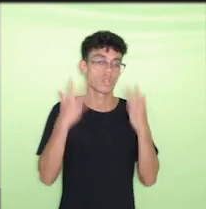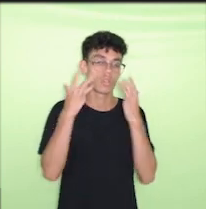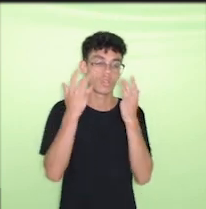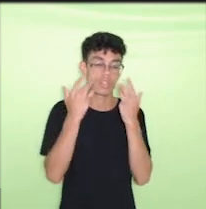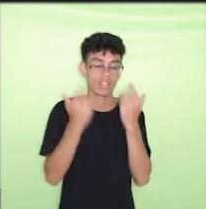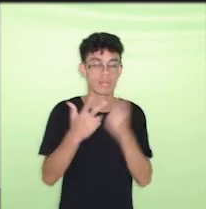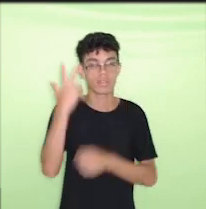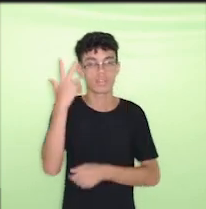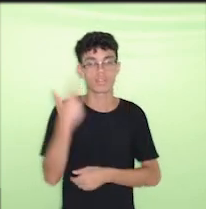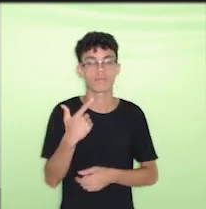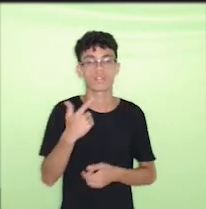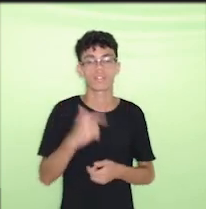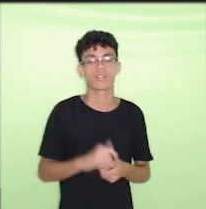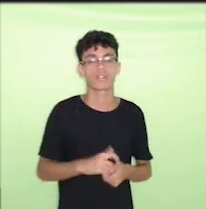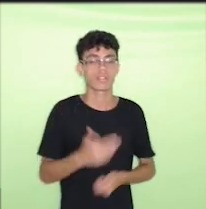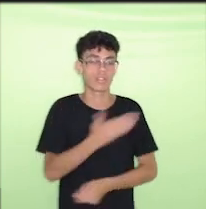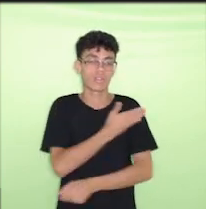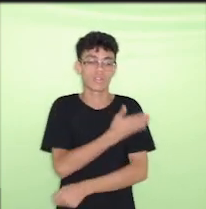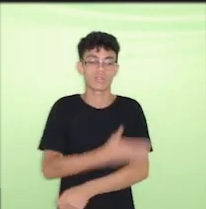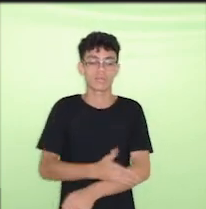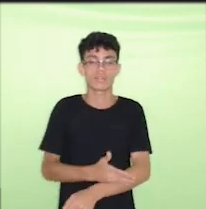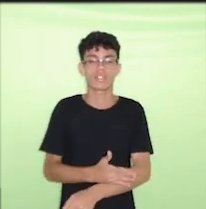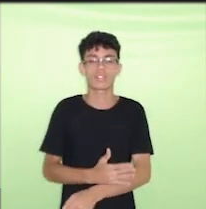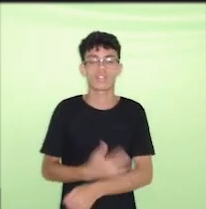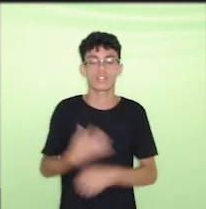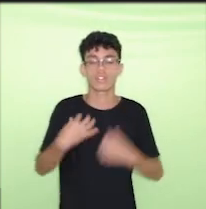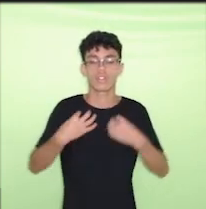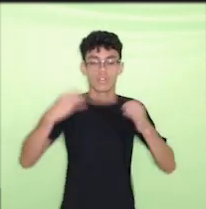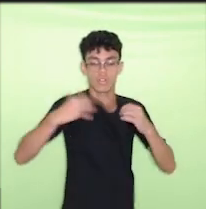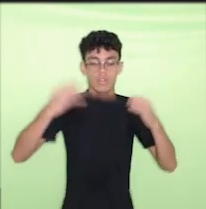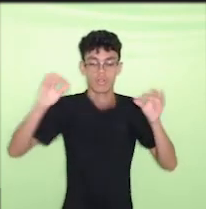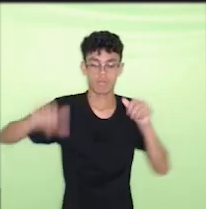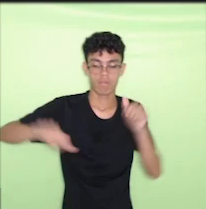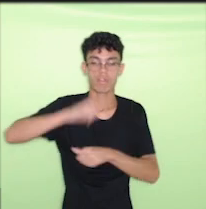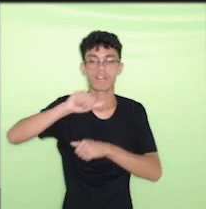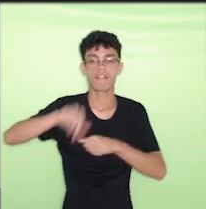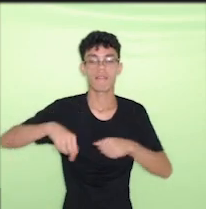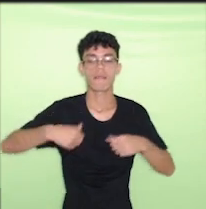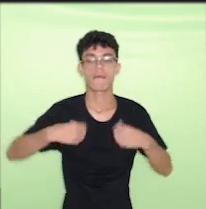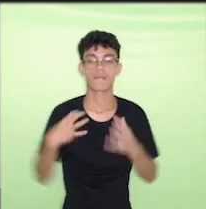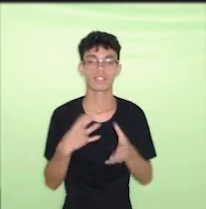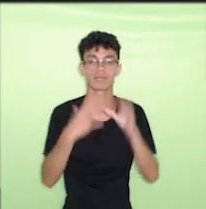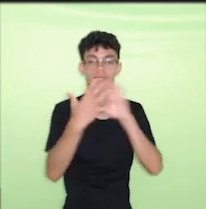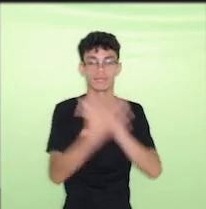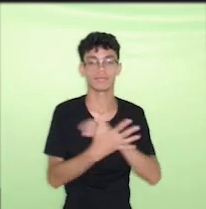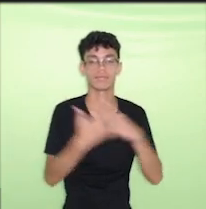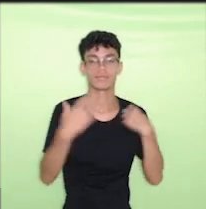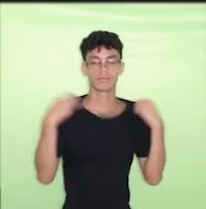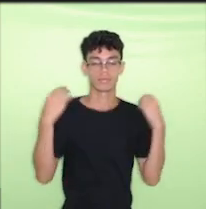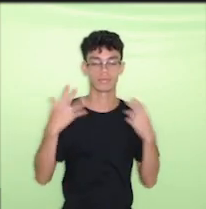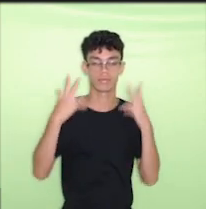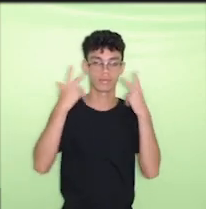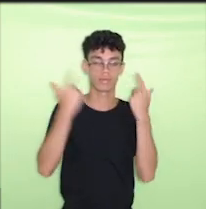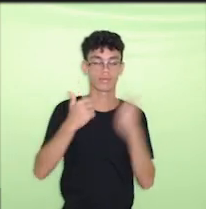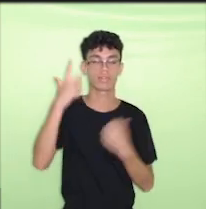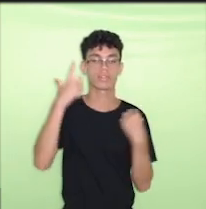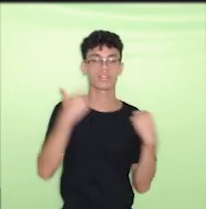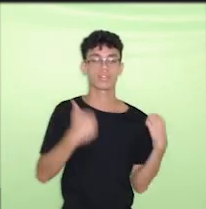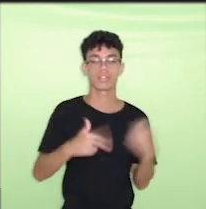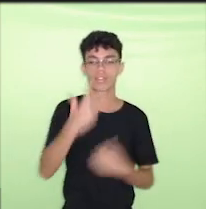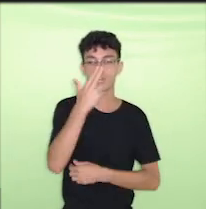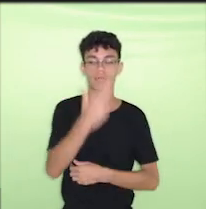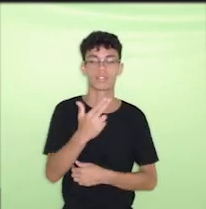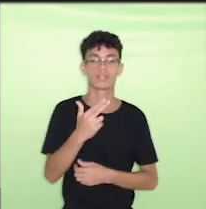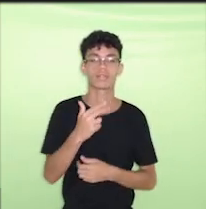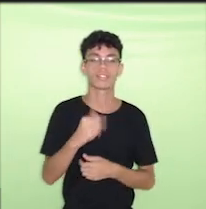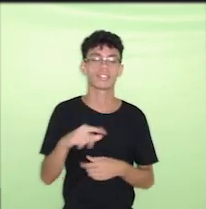mais convencional, quando se está acostumado a se montar, né, peças num esquema do teatro mais convencional. Então, eu acho que tem a ver com